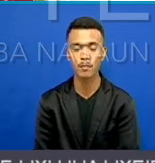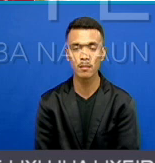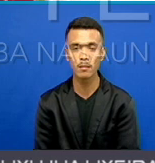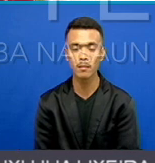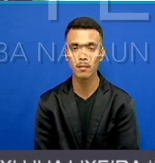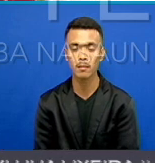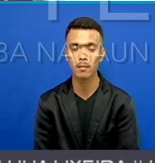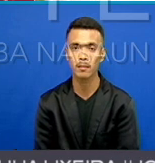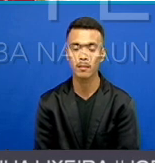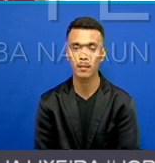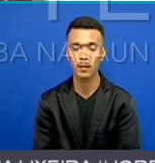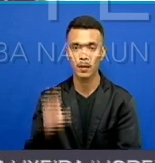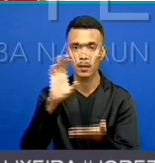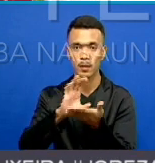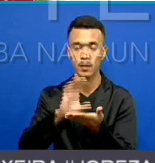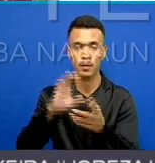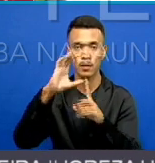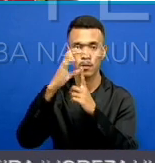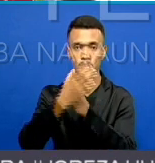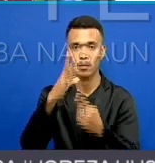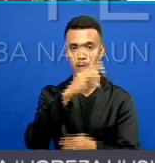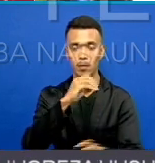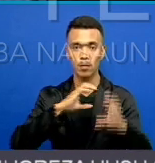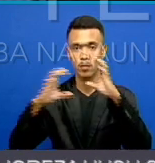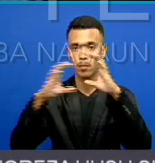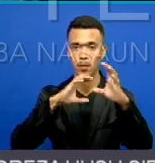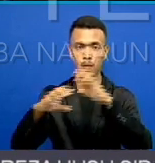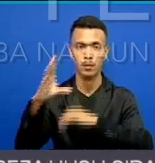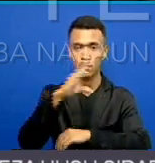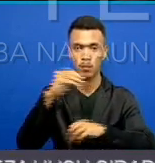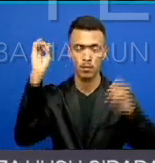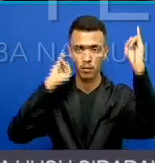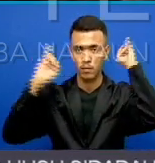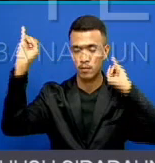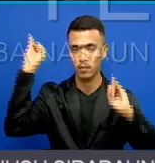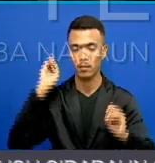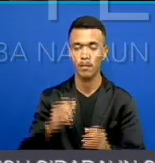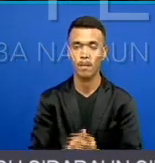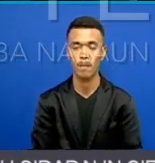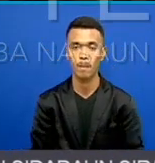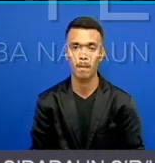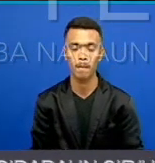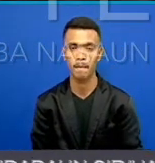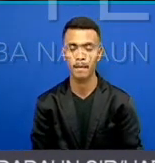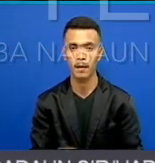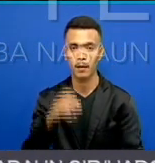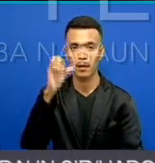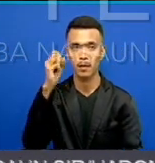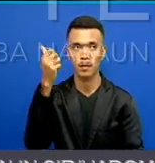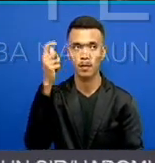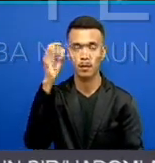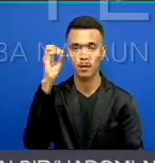itu kesal. Ciência, cultura, comunicação e informação. Business Services Supervisor Santos